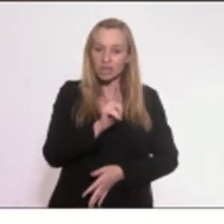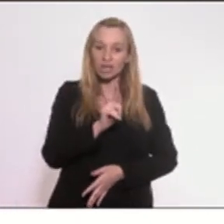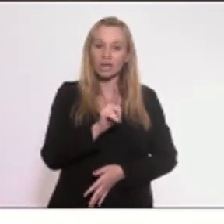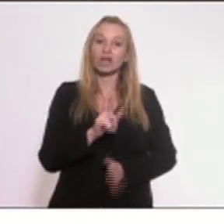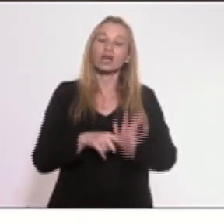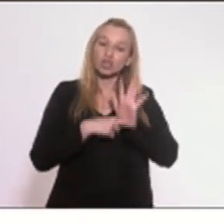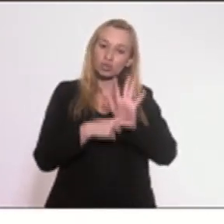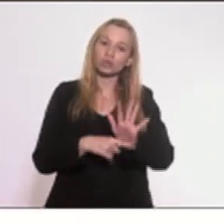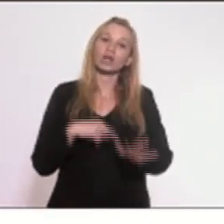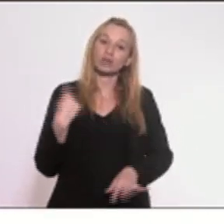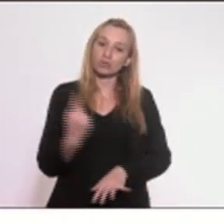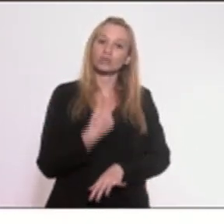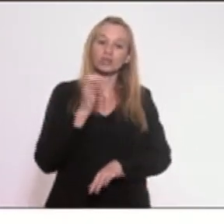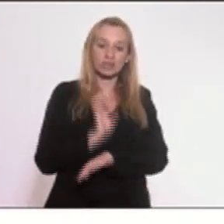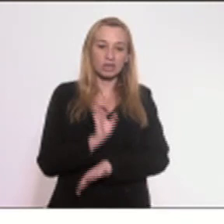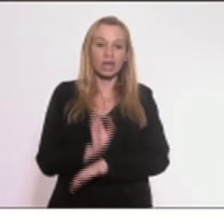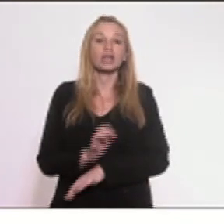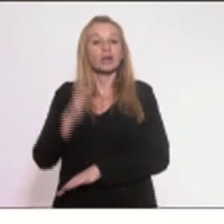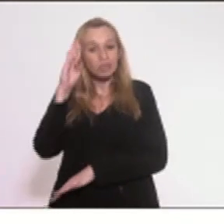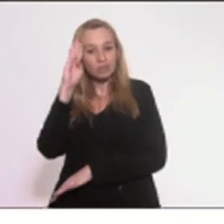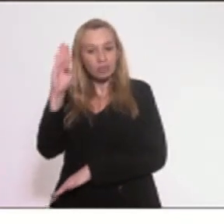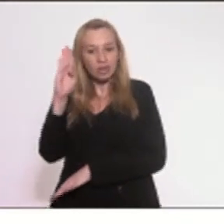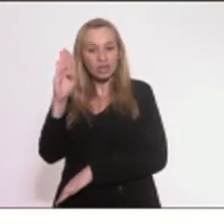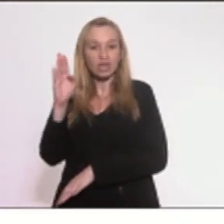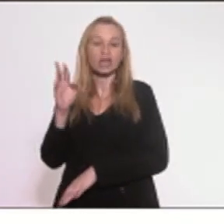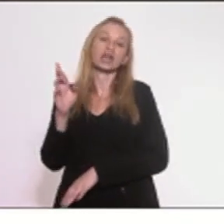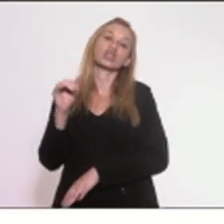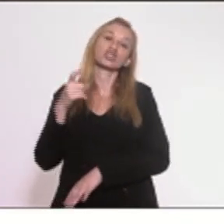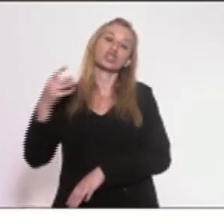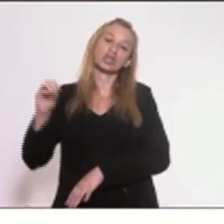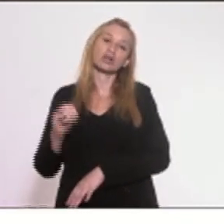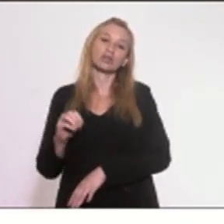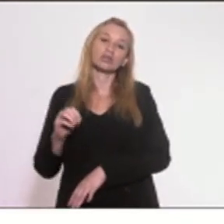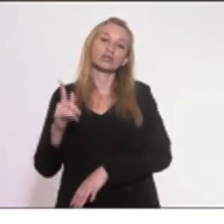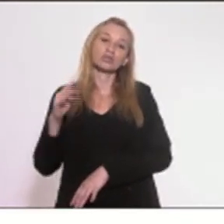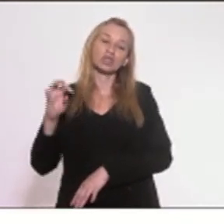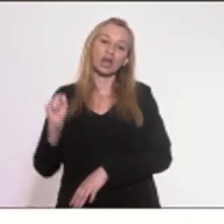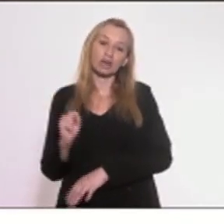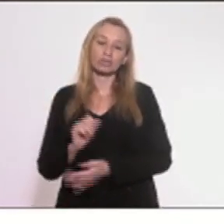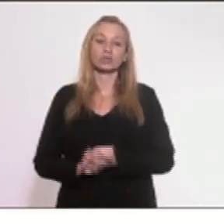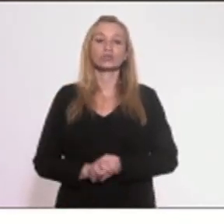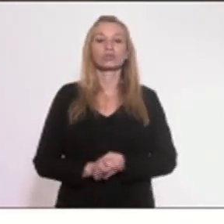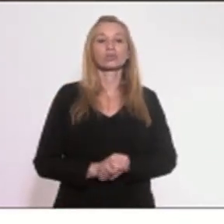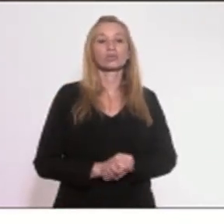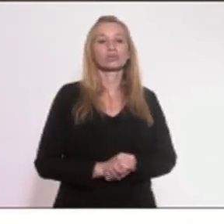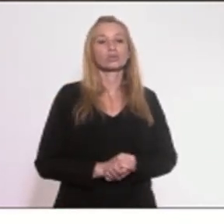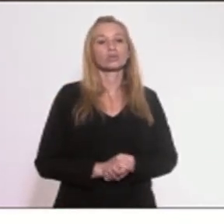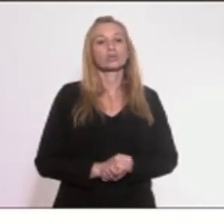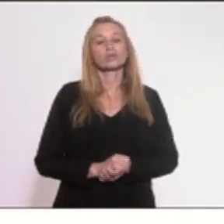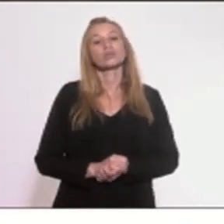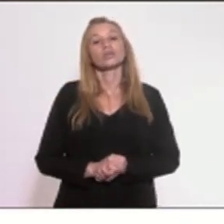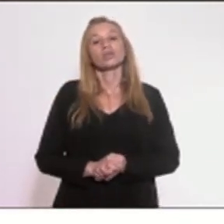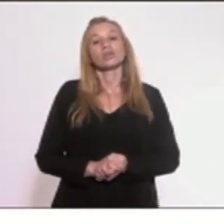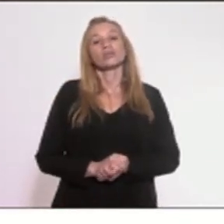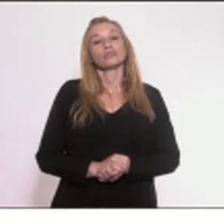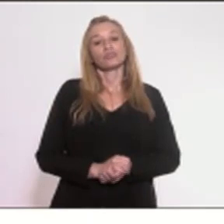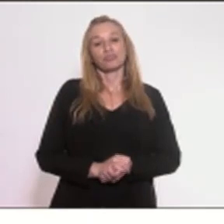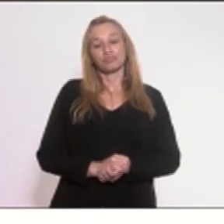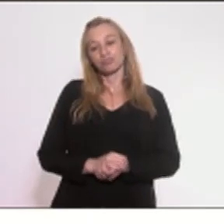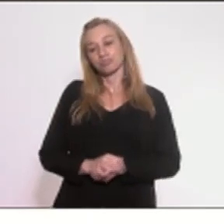Estado e, principalmente, a nossa região dos lagos. Então, ao cidadão de Cabo Frio, da minha